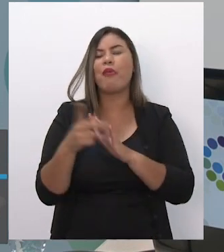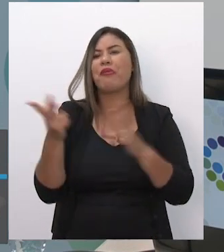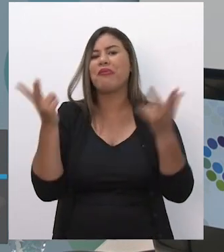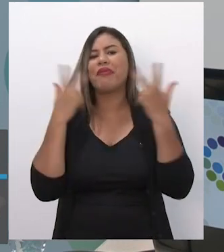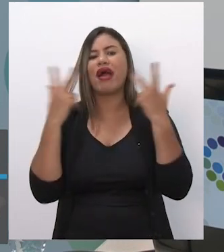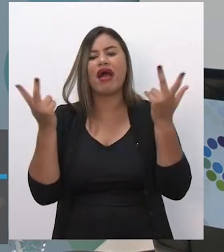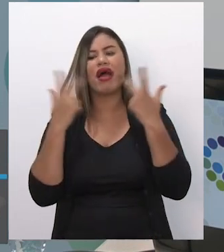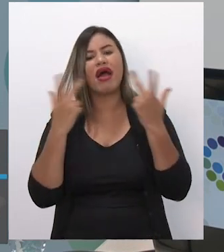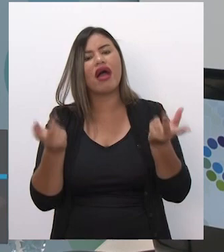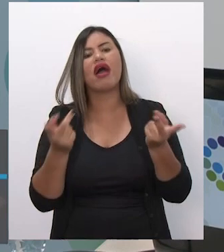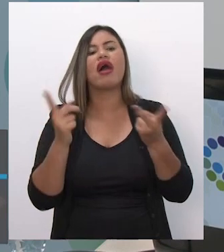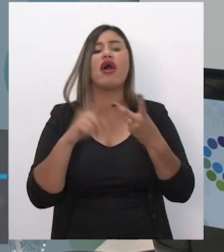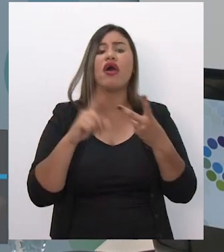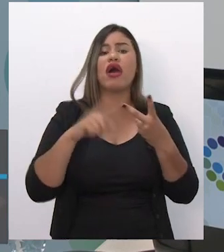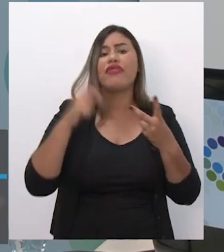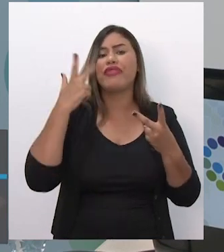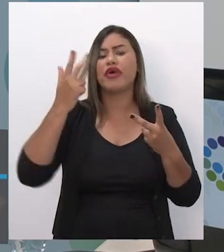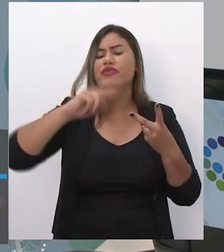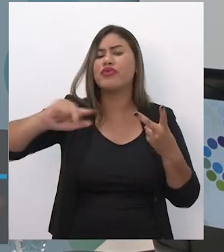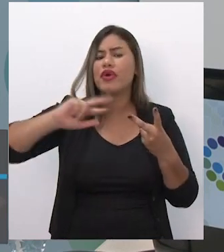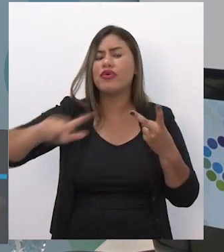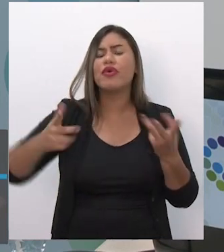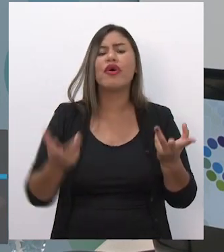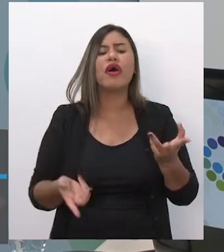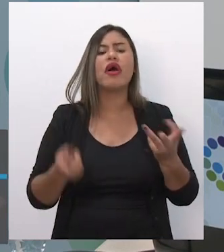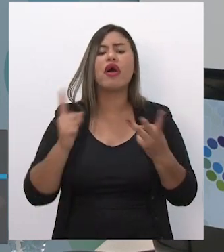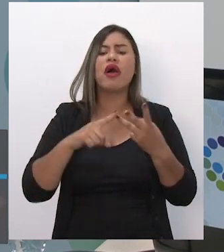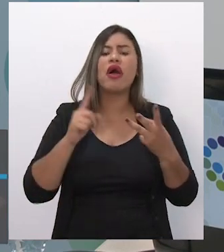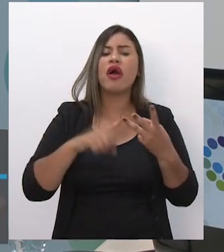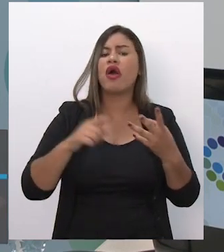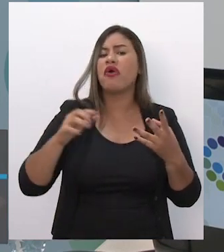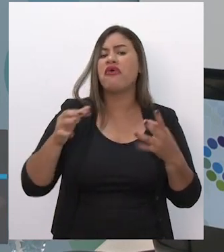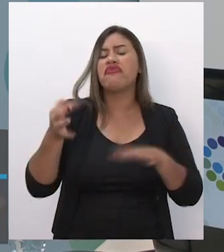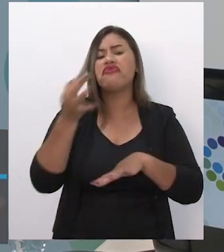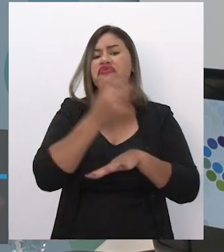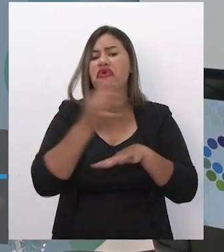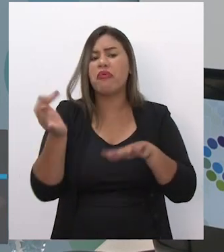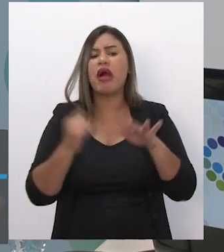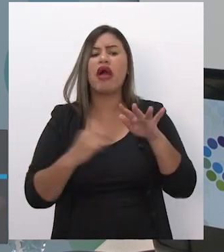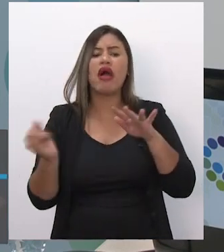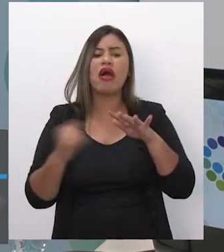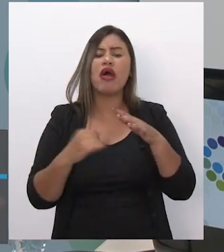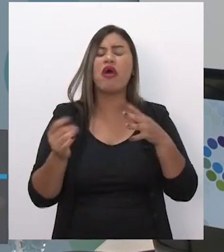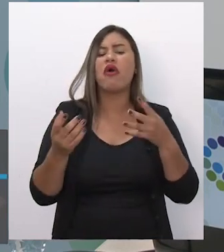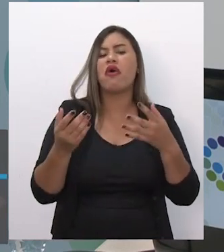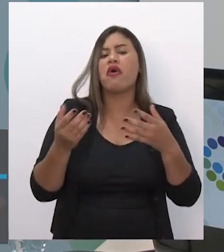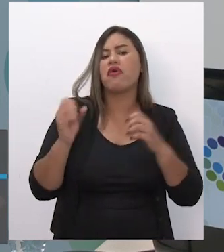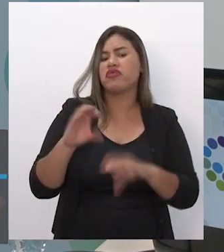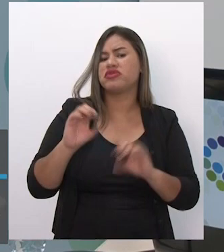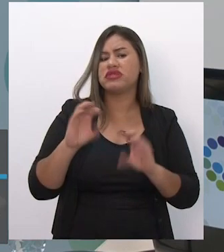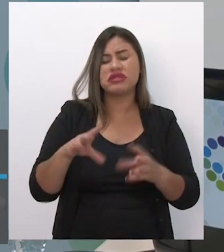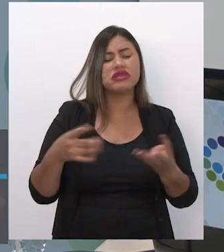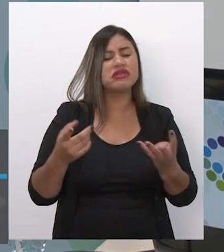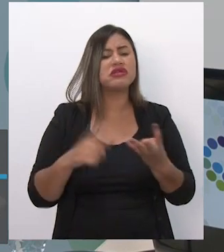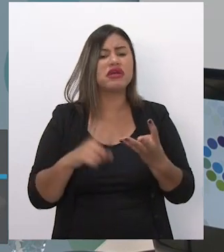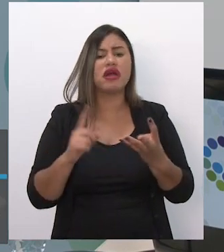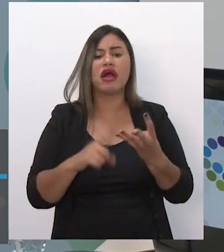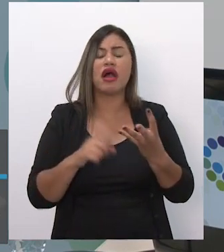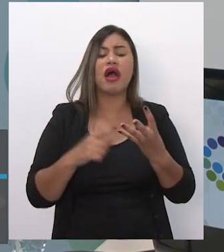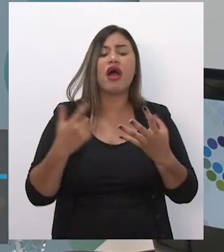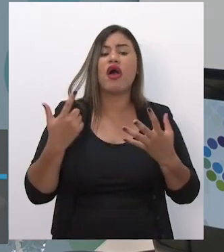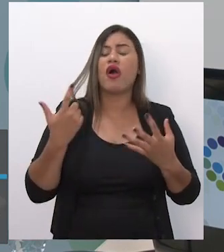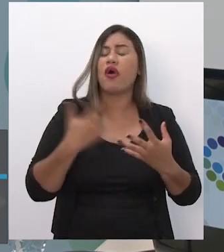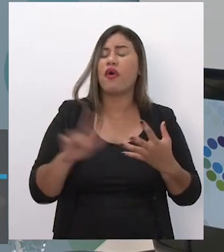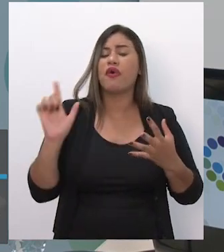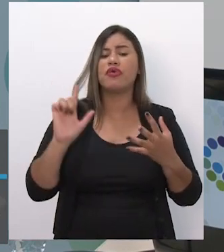naturalização e desnaturalização, outros pensando na lógica formal, outros na lógica dialética e outros métodos ainda,